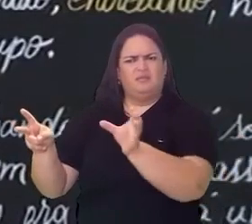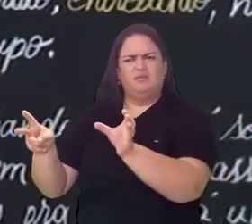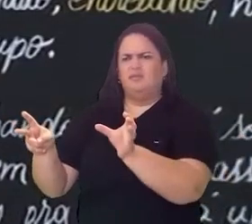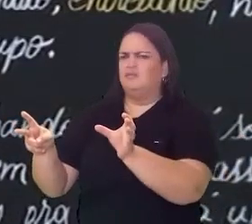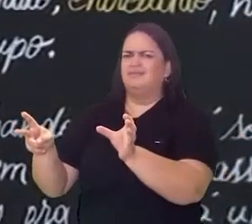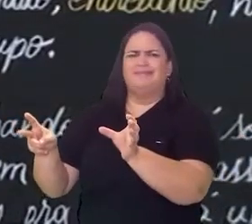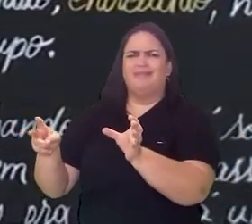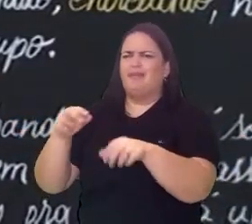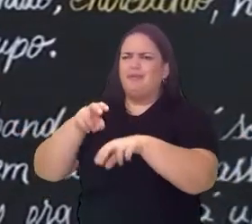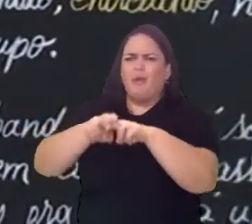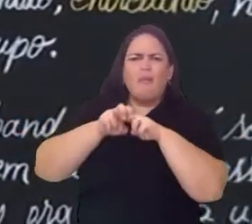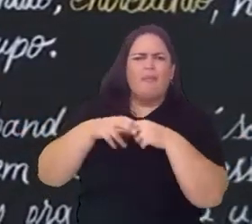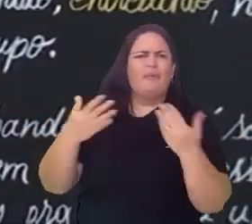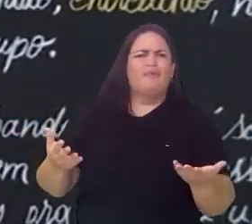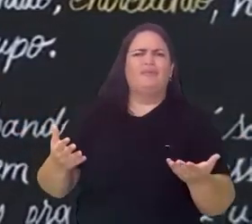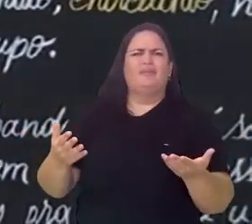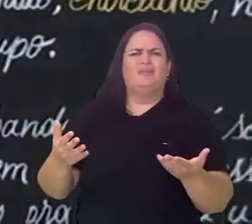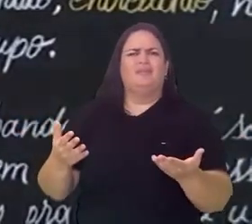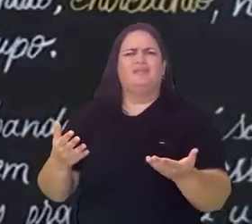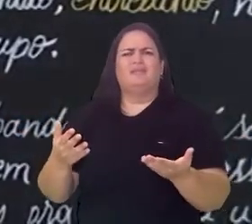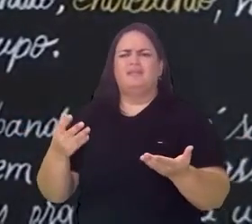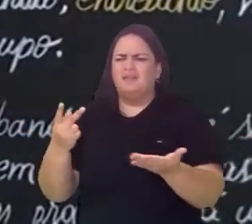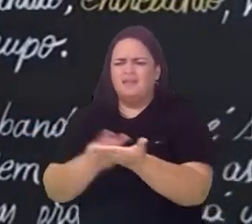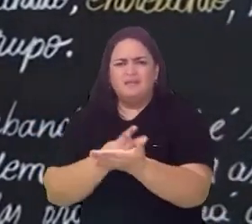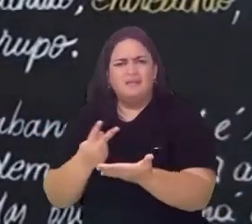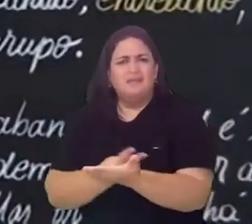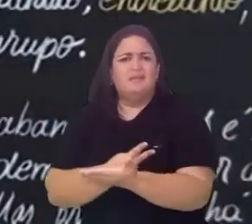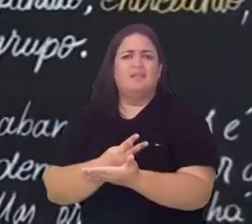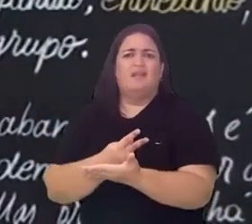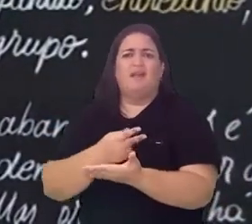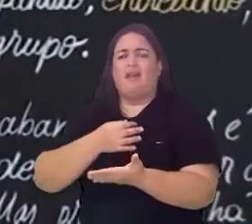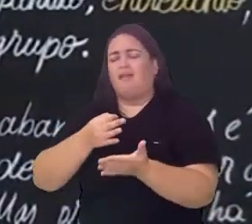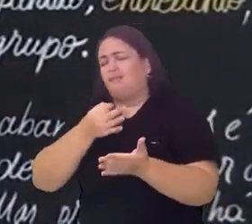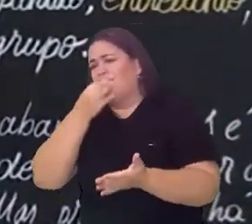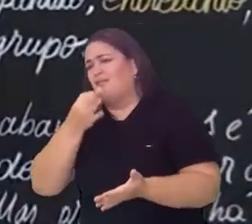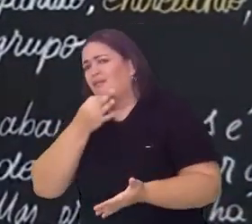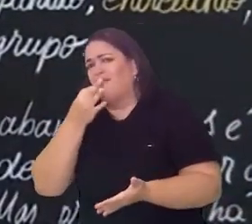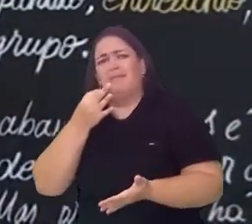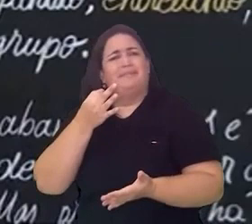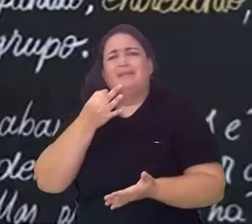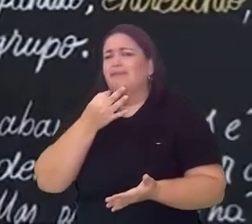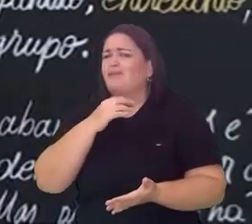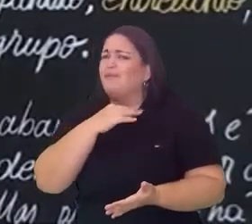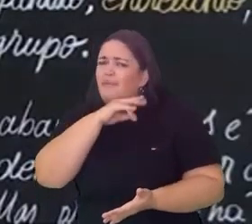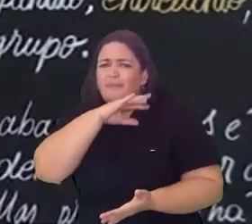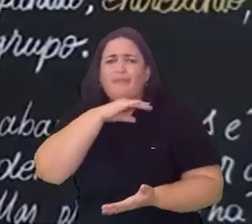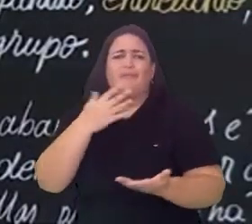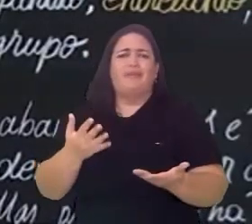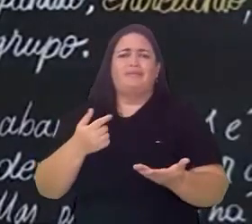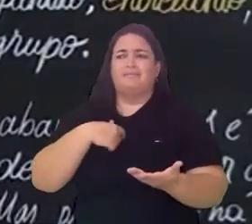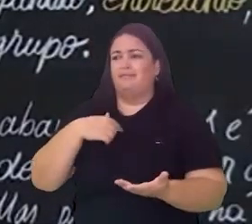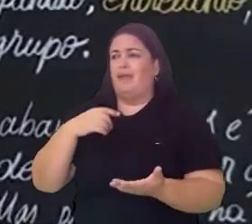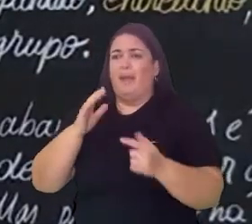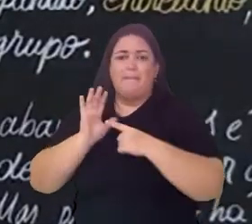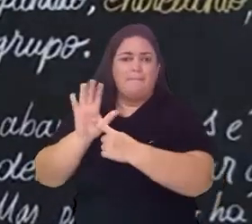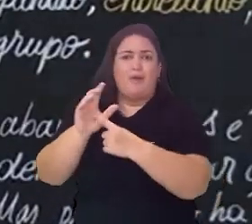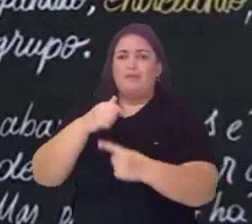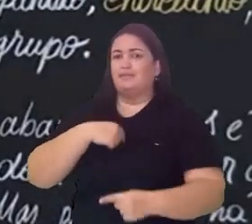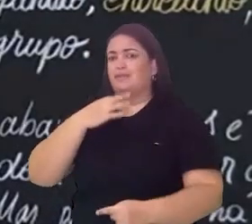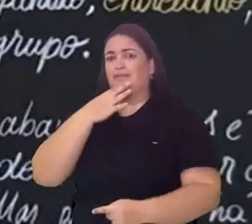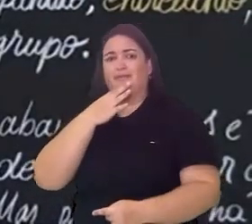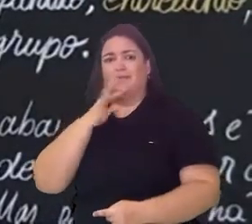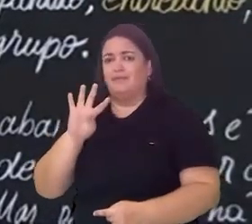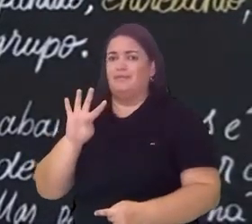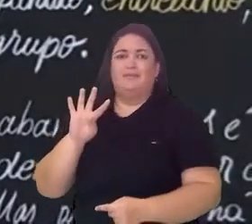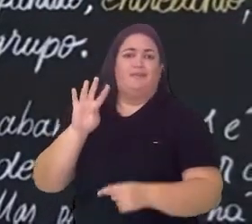questão social. Então eu estou justificando um problema por meio de um argumento inválido, ou seja, eu não tenho conhecimento nenhum sobre essa temática